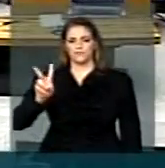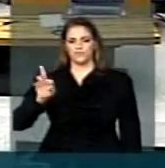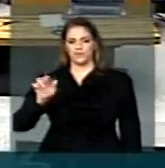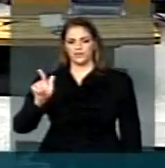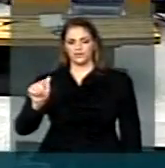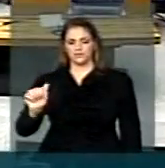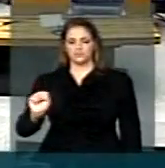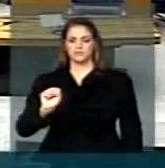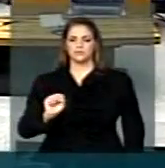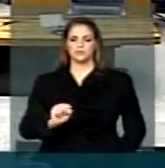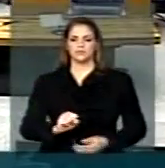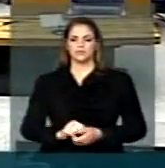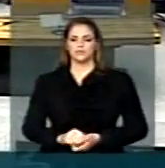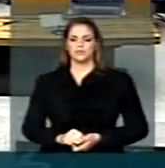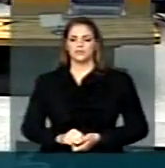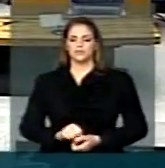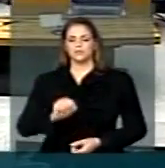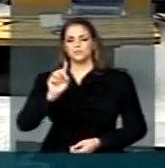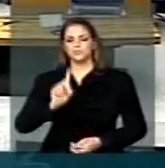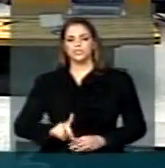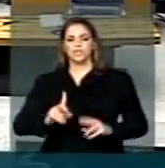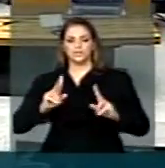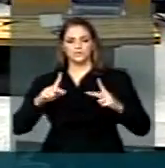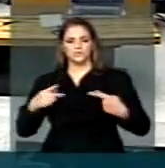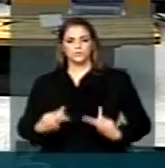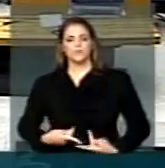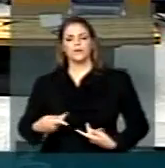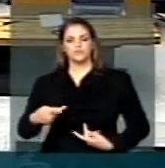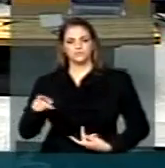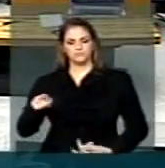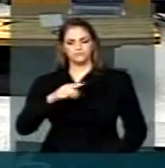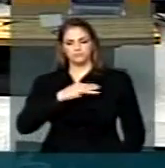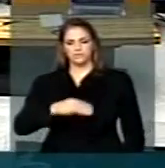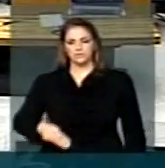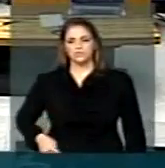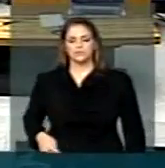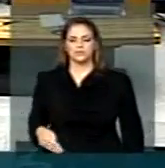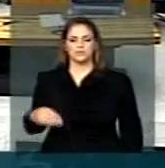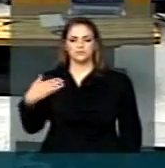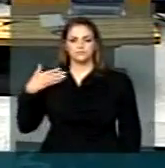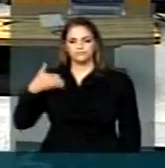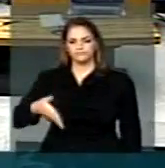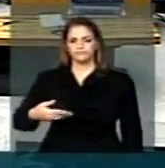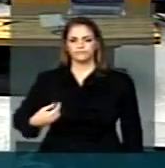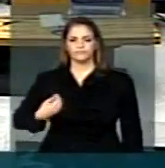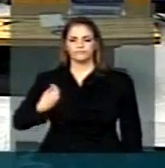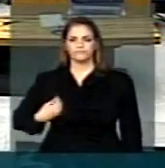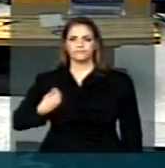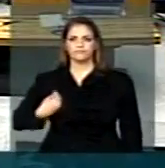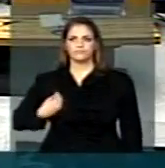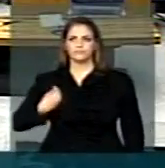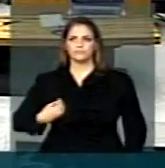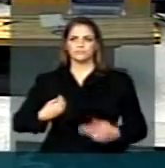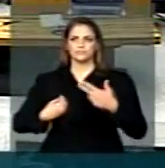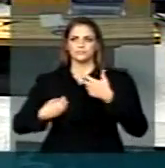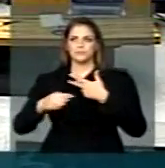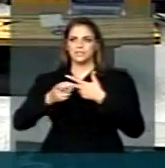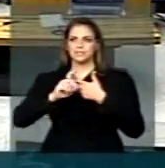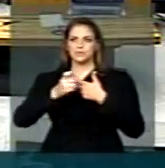Humanos, para que possa representar nesta sessão o Poder Executivo.